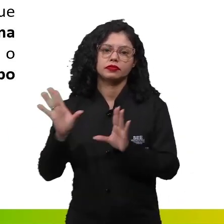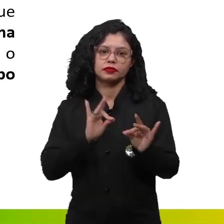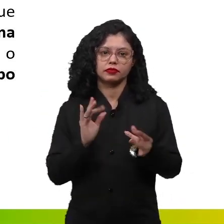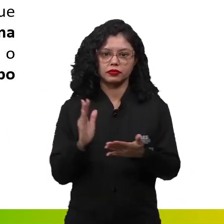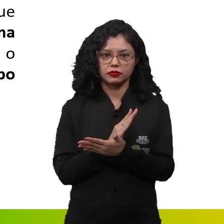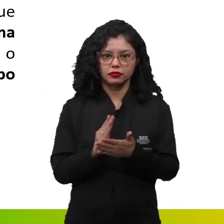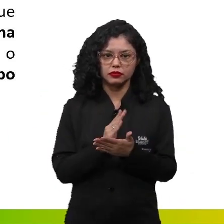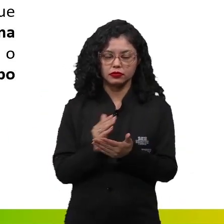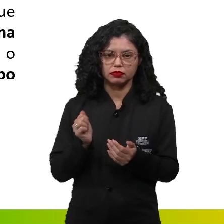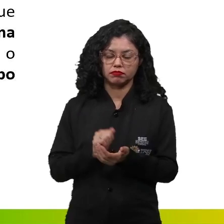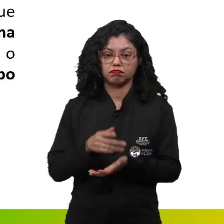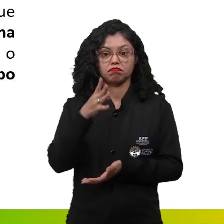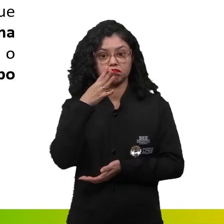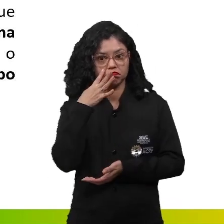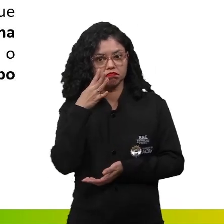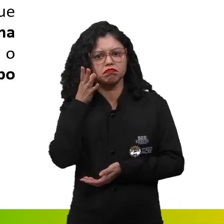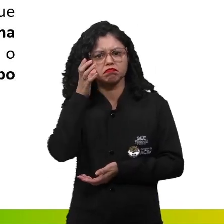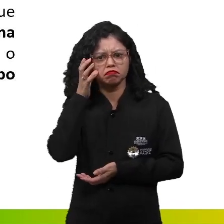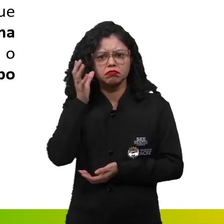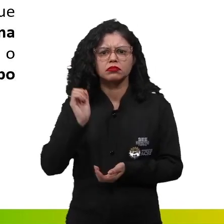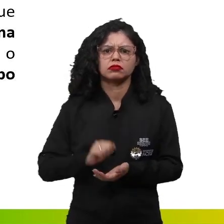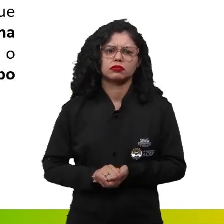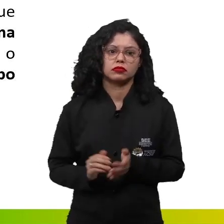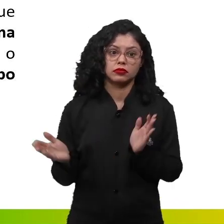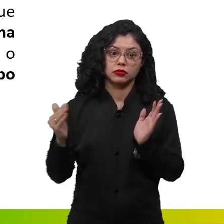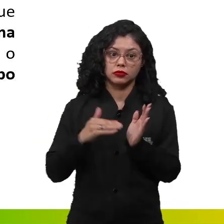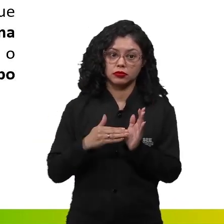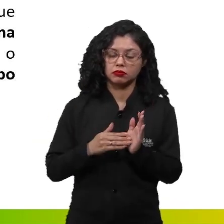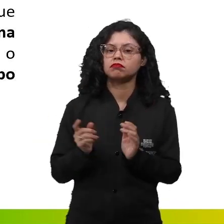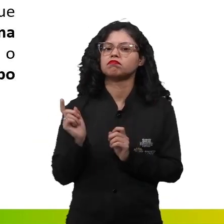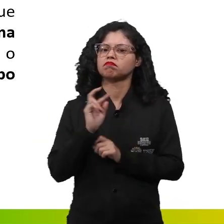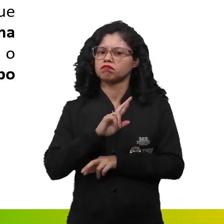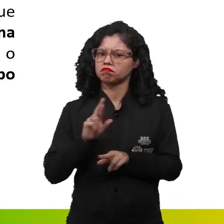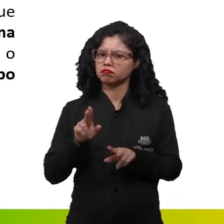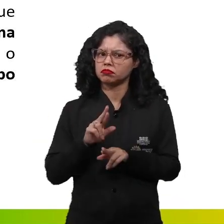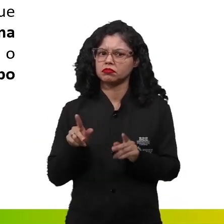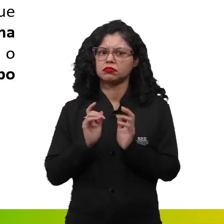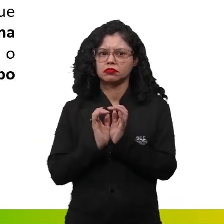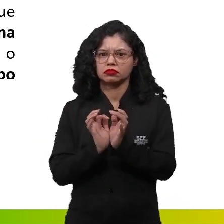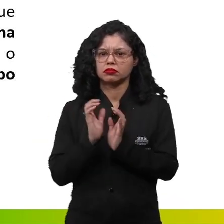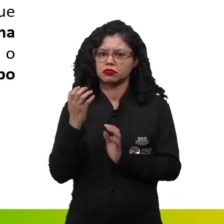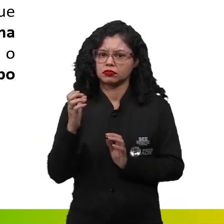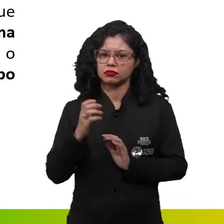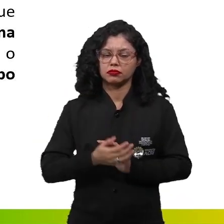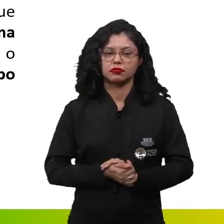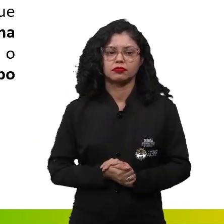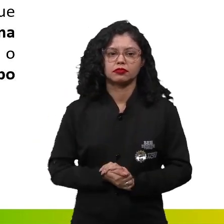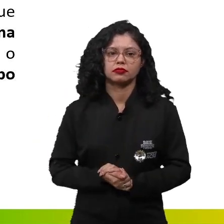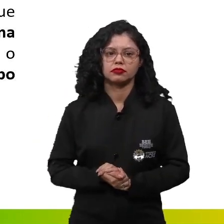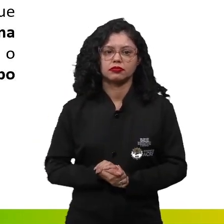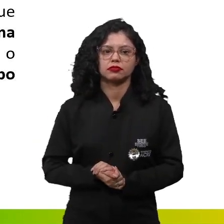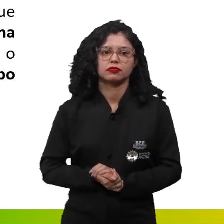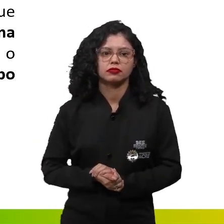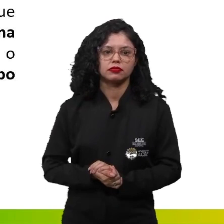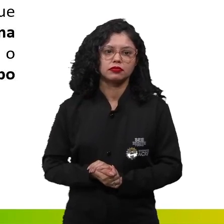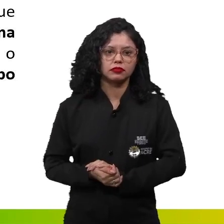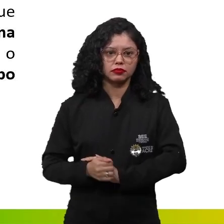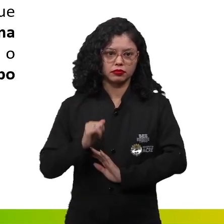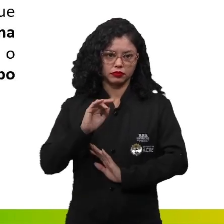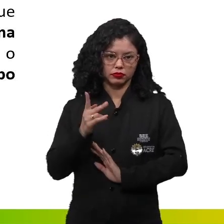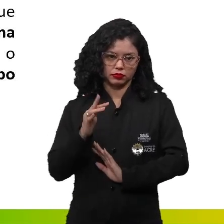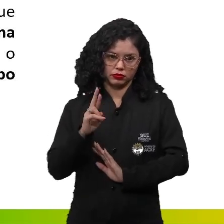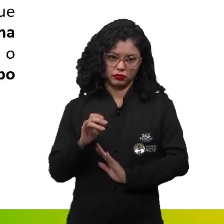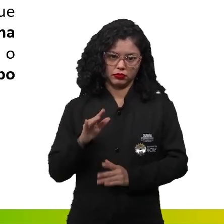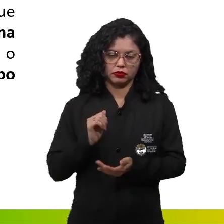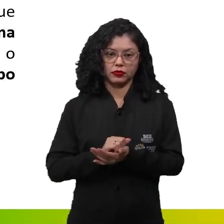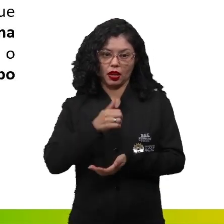alguns casos mais curiosos, impressionantes e até misteriosos da medicina e da neurociências. Esse é o caso de Phineas Gage,